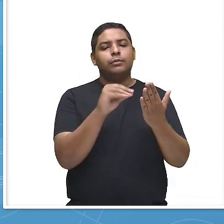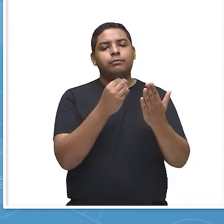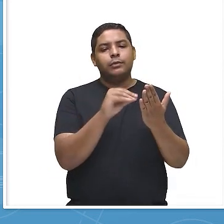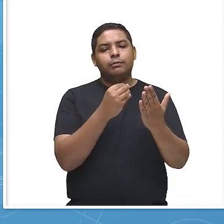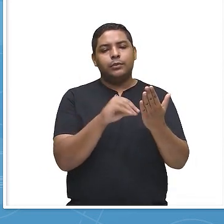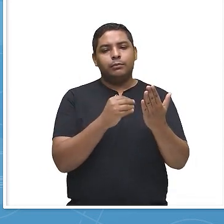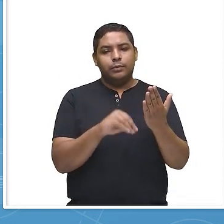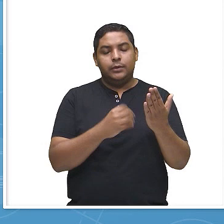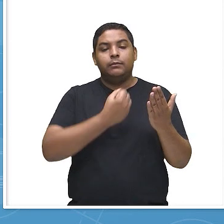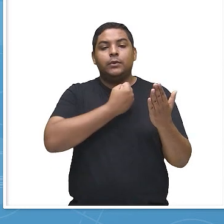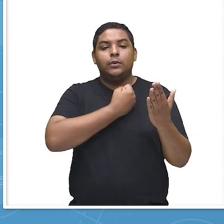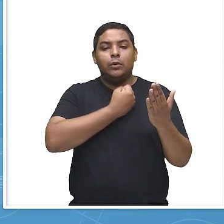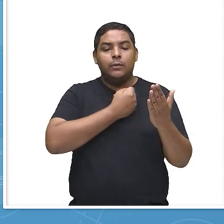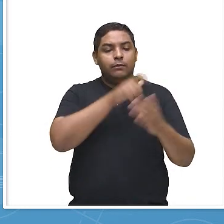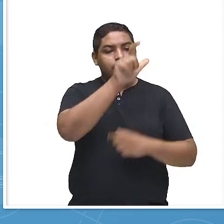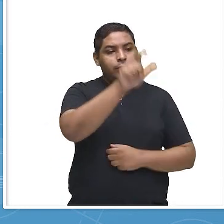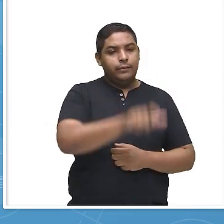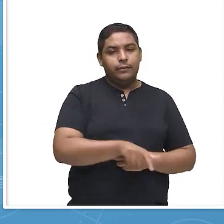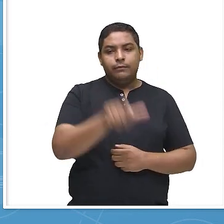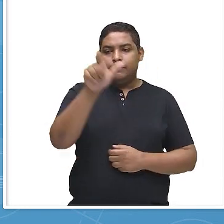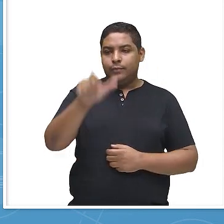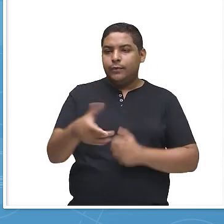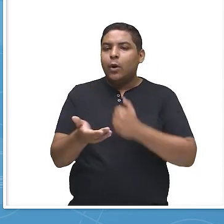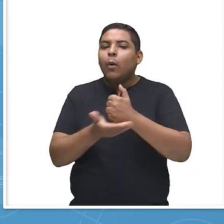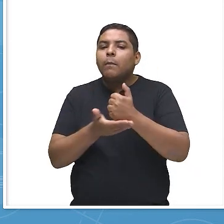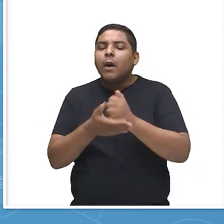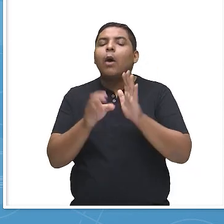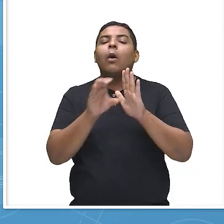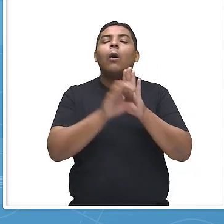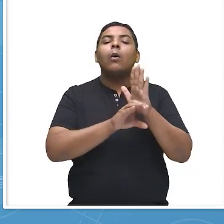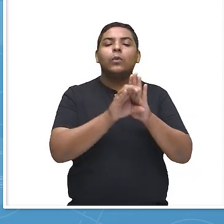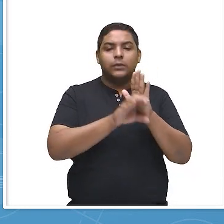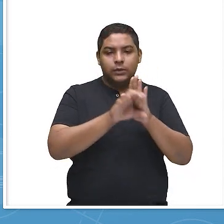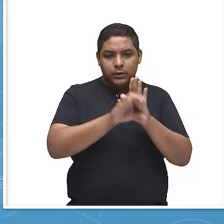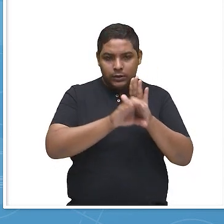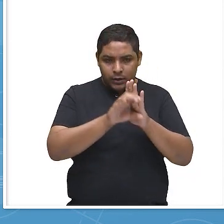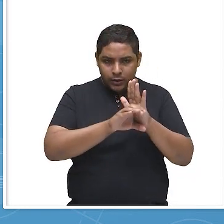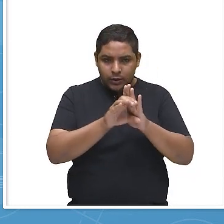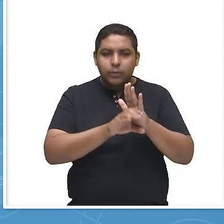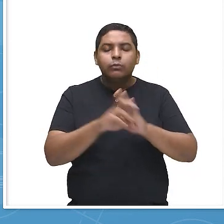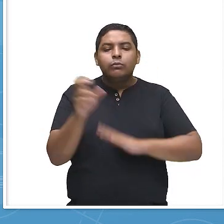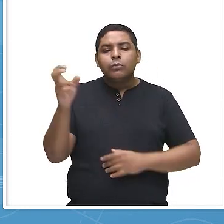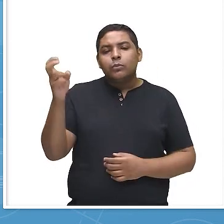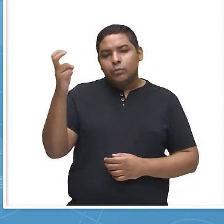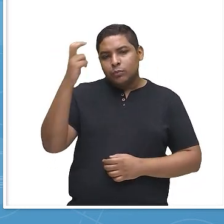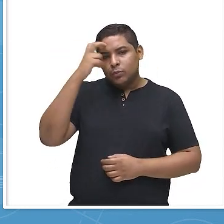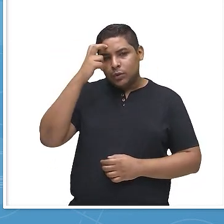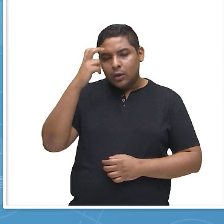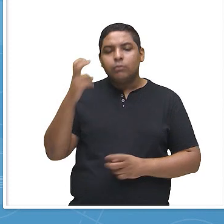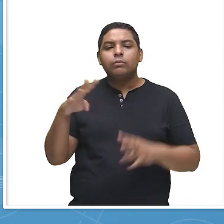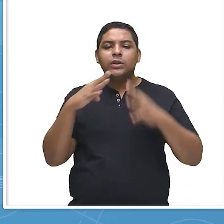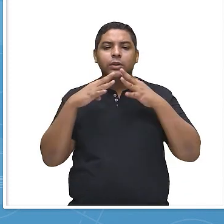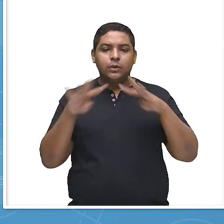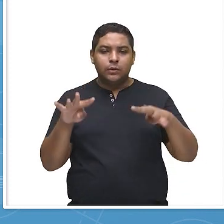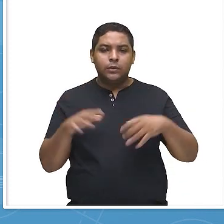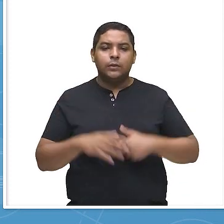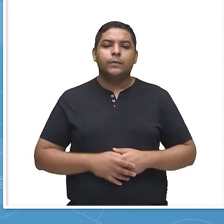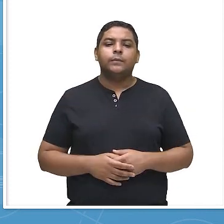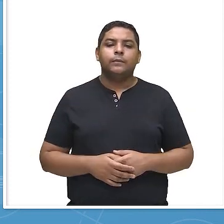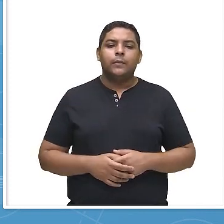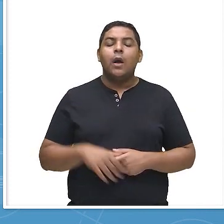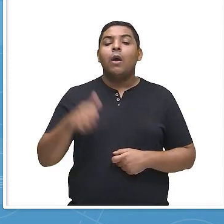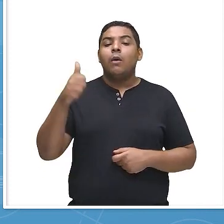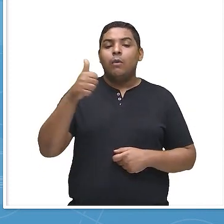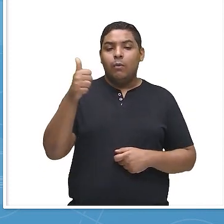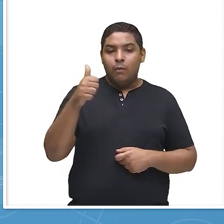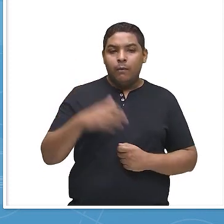coluna a partir da primeira, com base nos seus conceitos de paisagem natural e paisagem cultural. Então, eu vou botar 1, paisagem